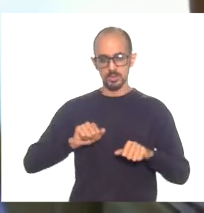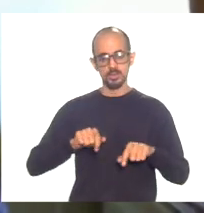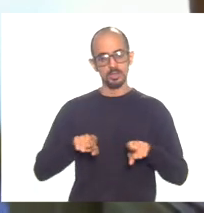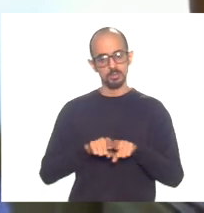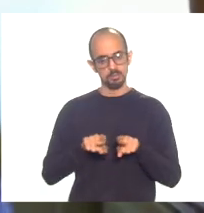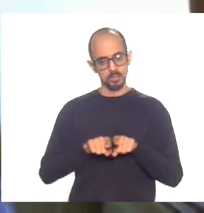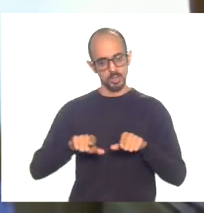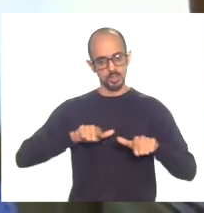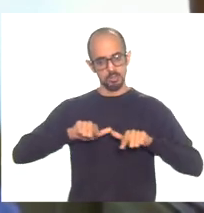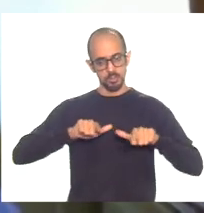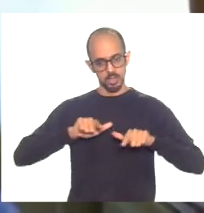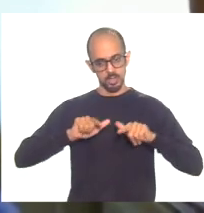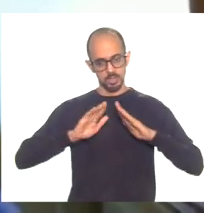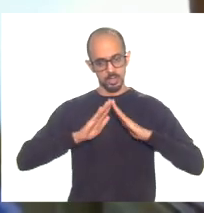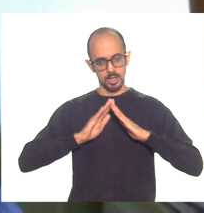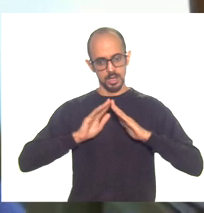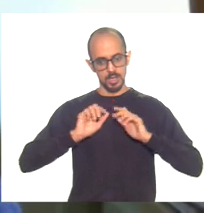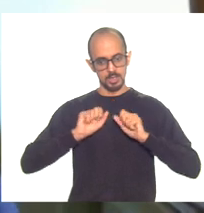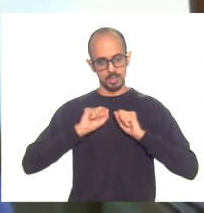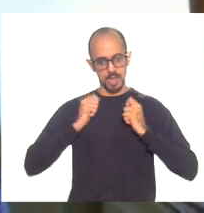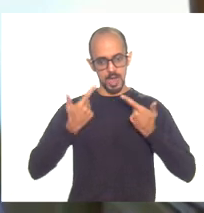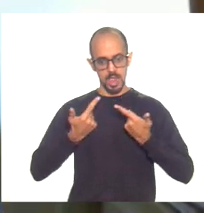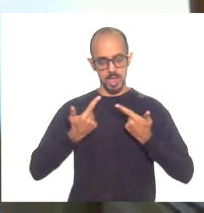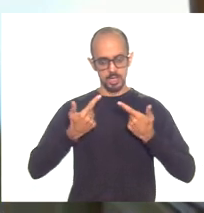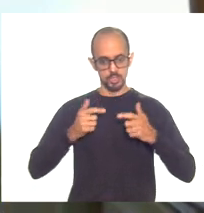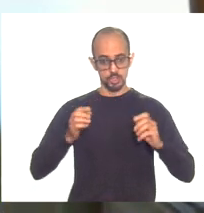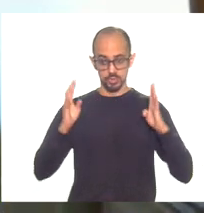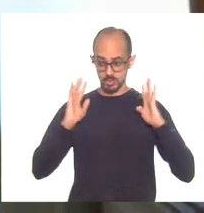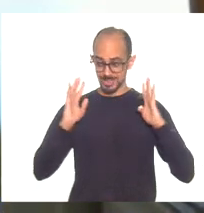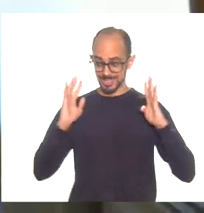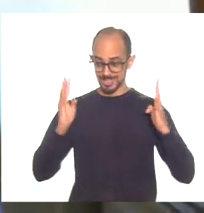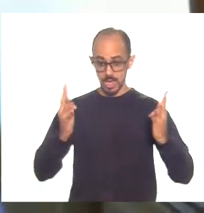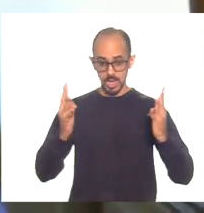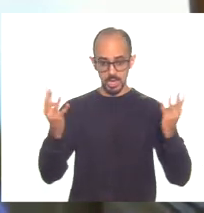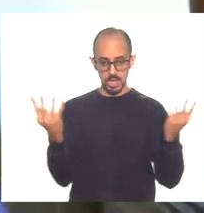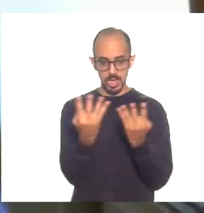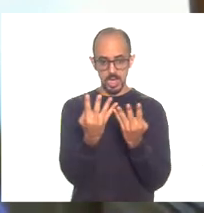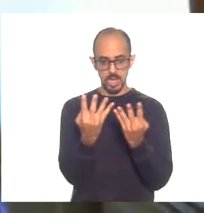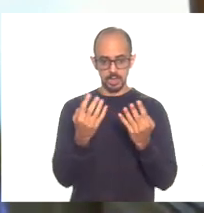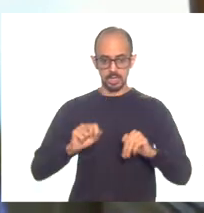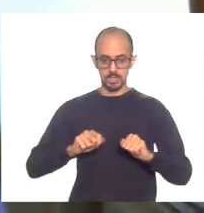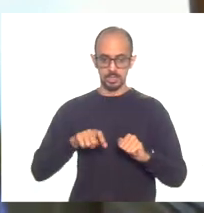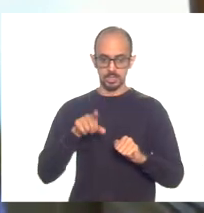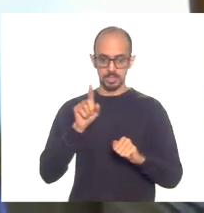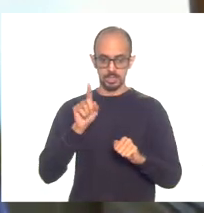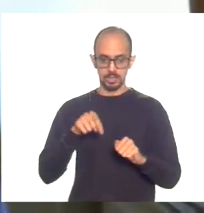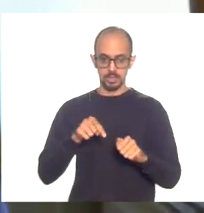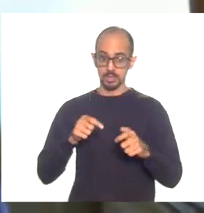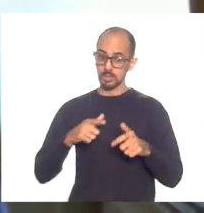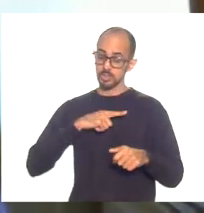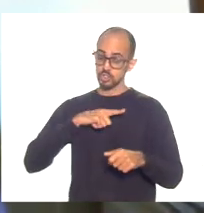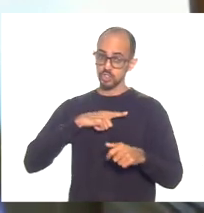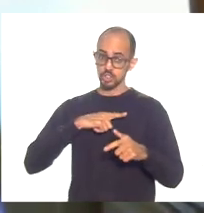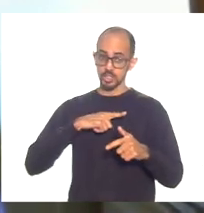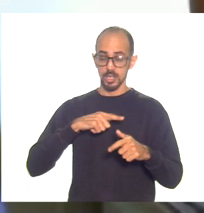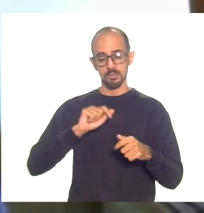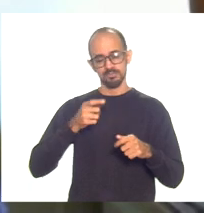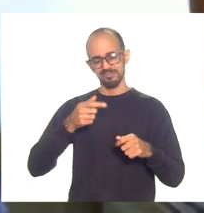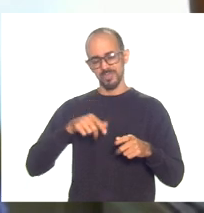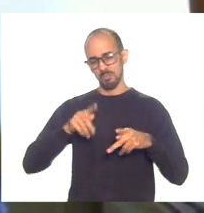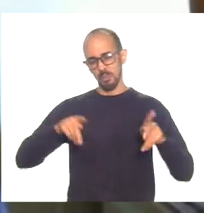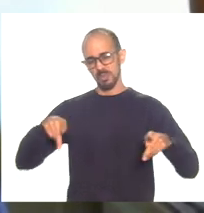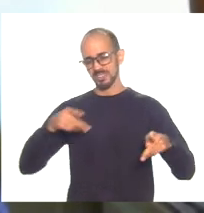Assembleia Legislativa cercada, na linguagem popular, um tiro, porrada e bomba,